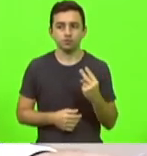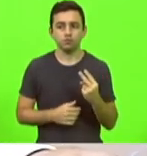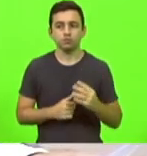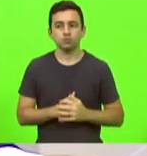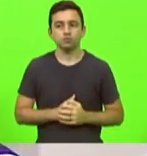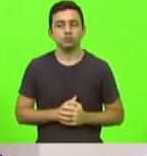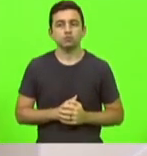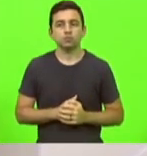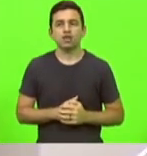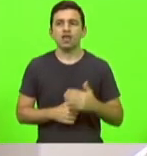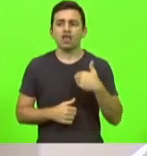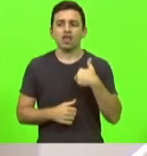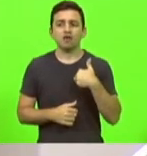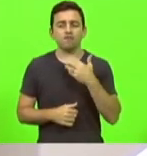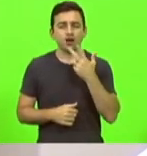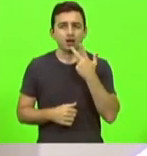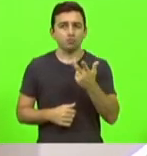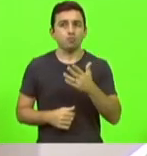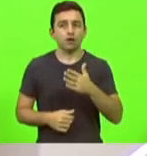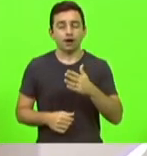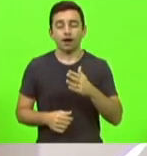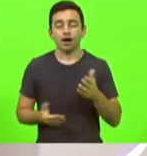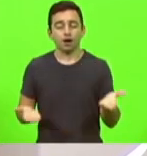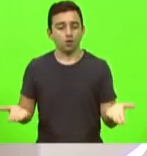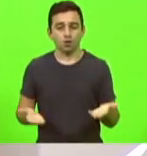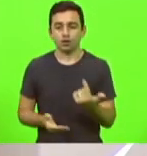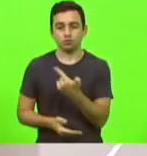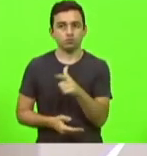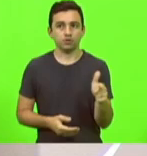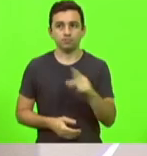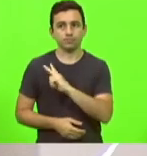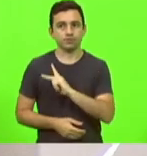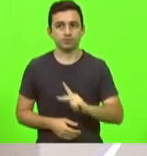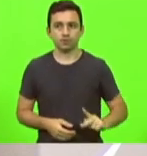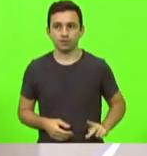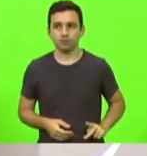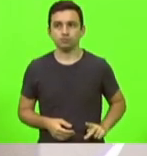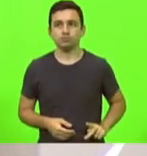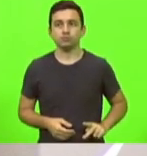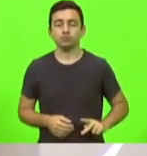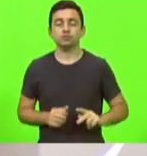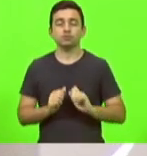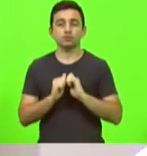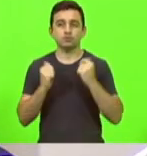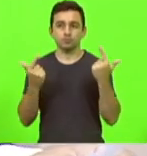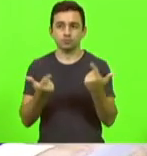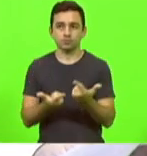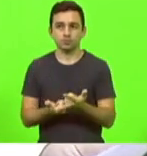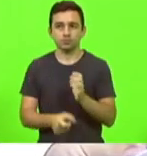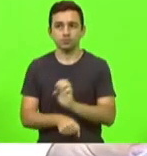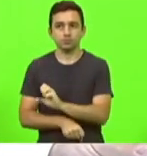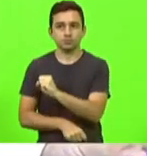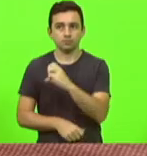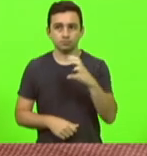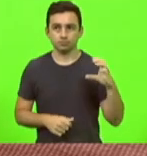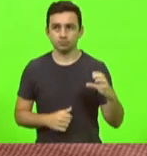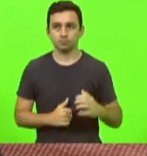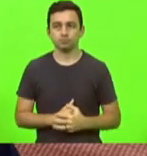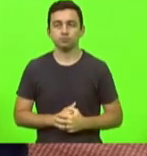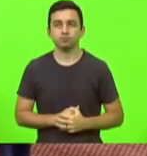portanto declaro a vacância do cargo de presidente da Assembleia Legislativa do Estado de Santa